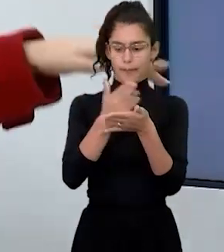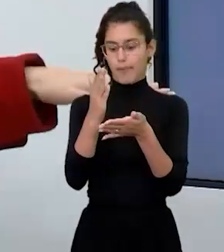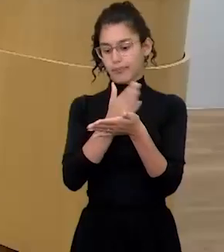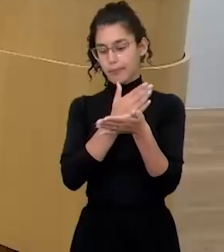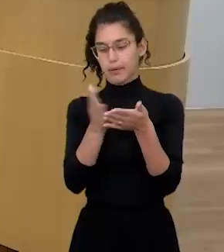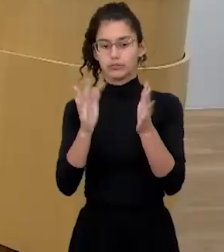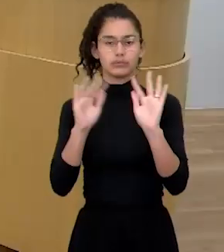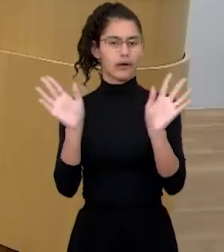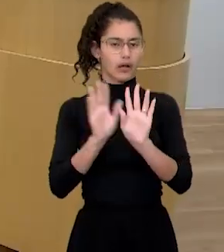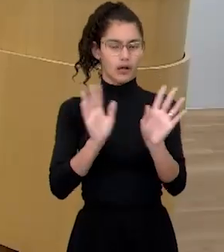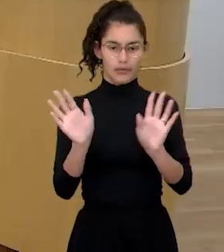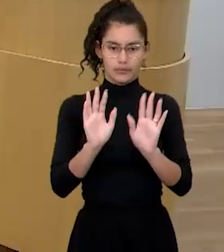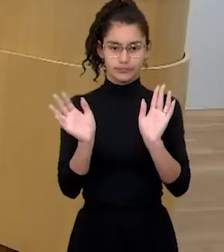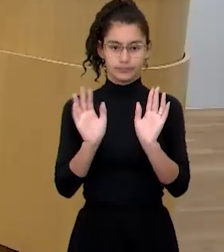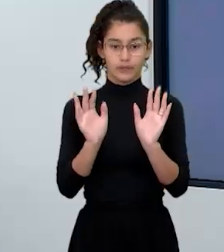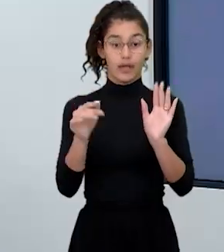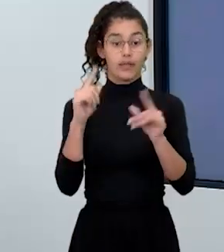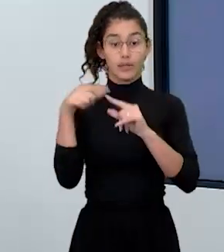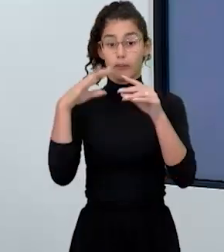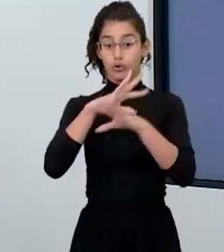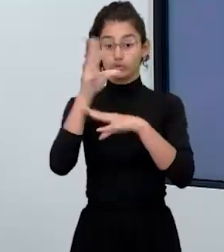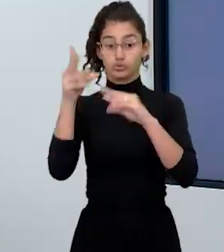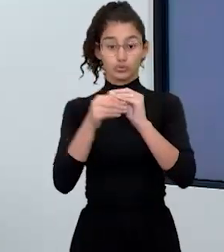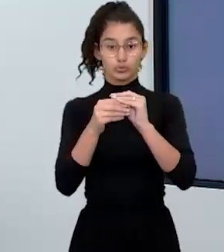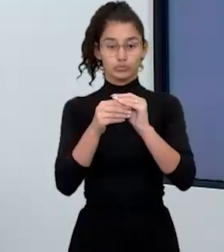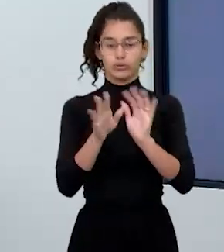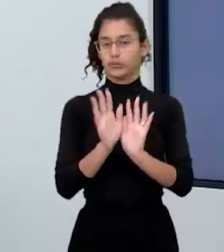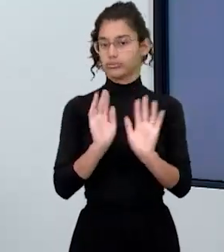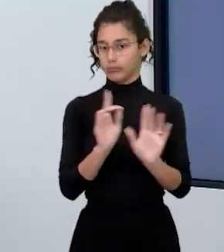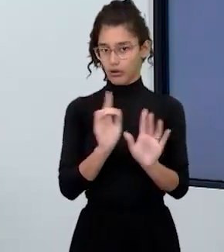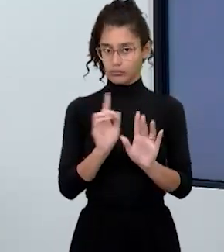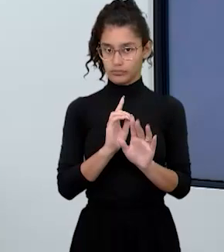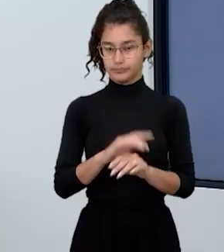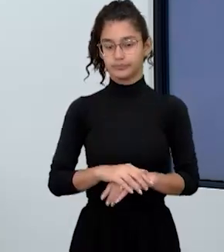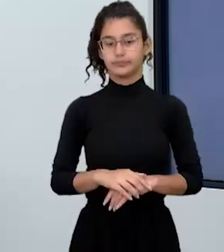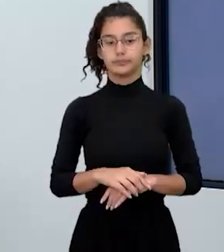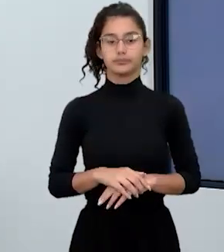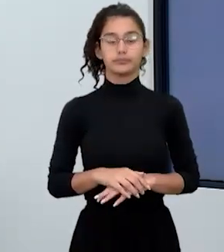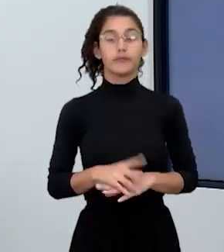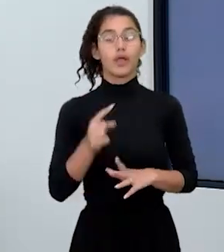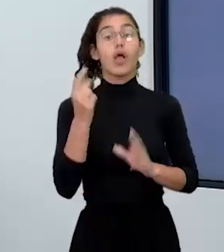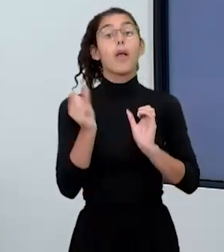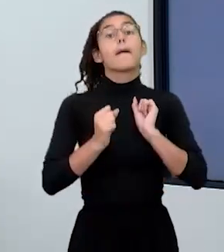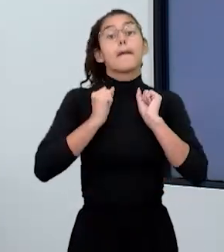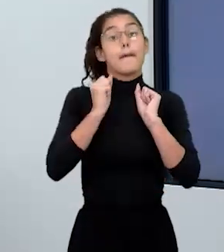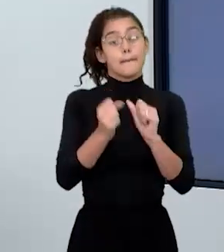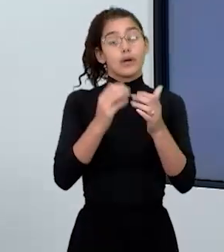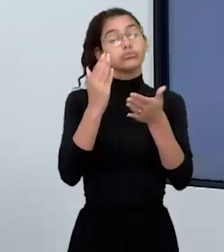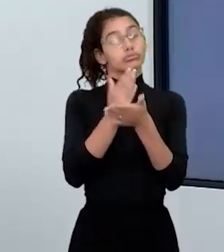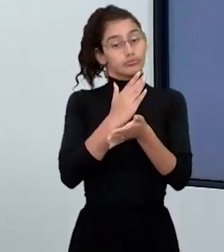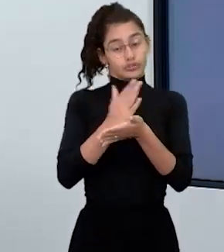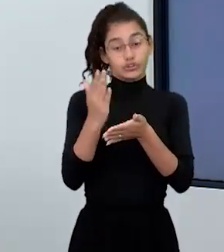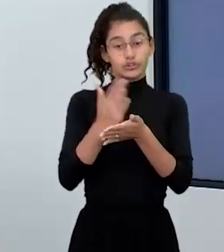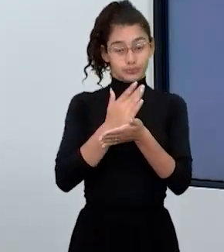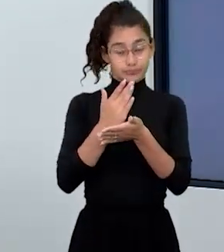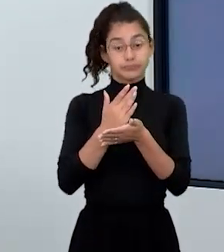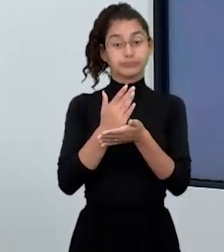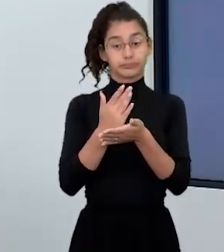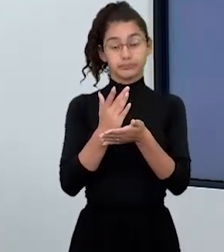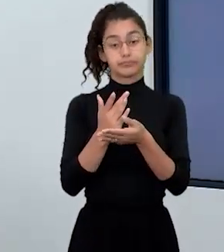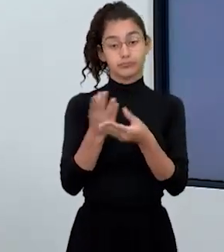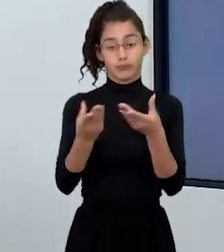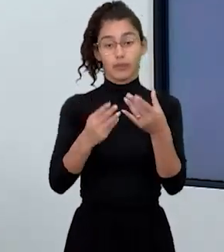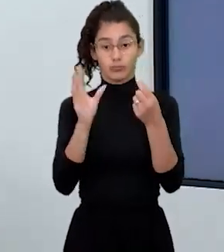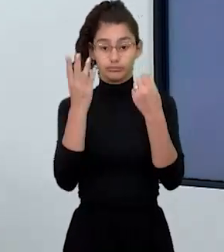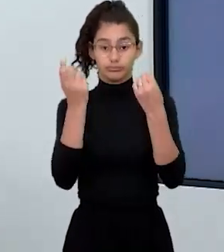outro com a perna, um com a cabeça e depois junta vira um monstro, tá? A gente pode sim dividir, né, as partes, como eu estou